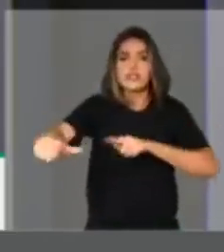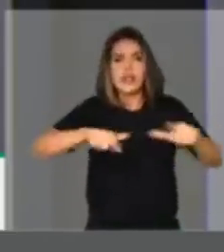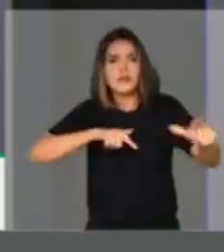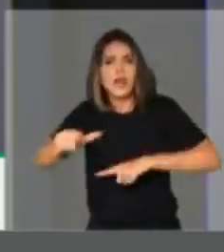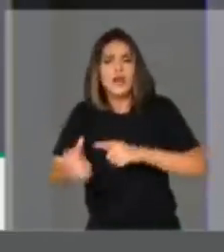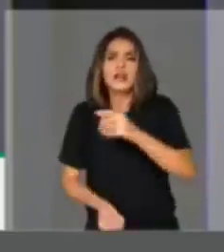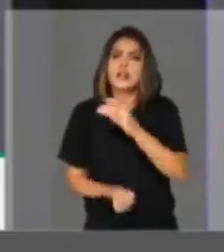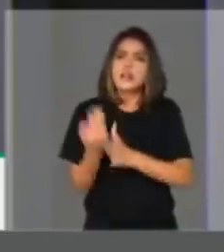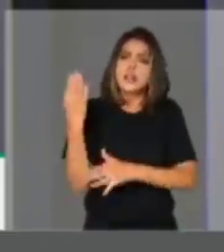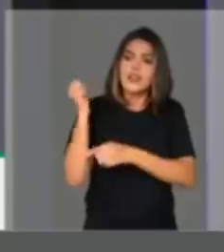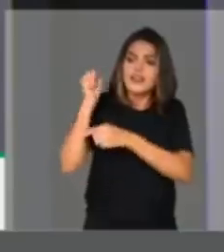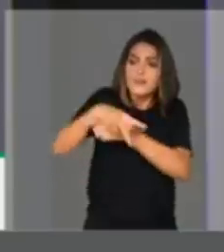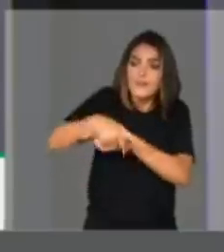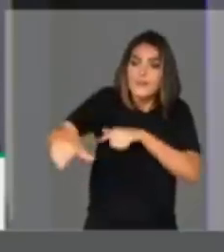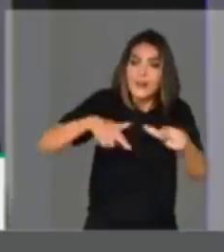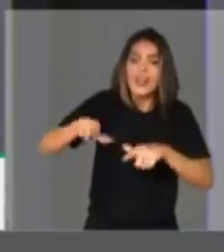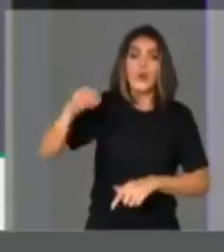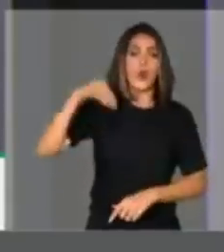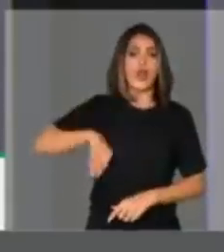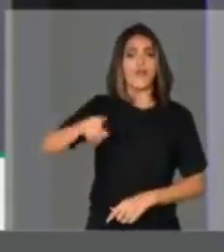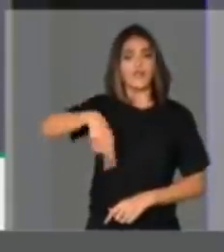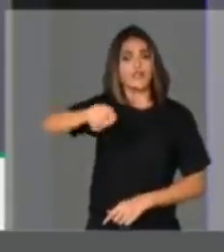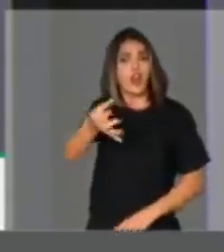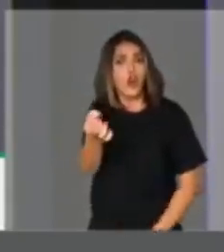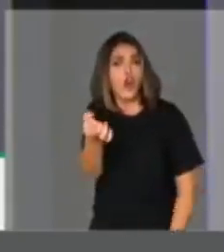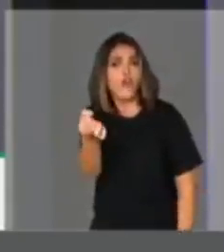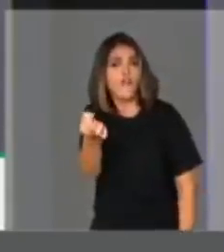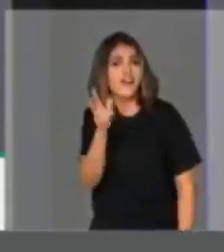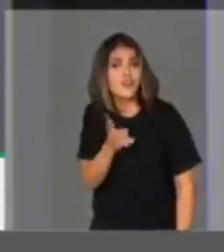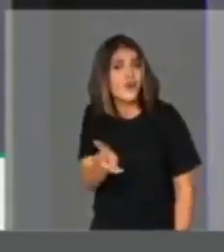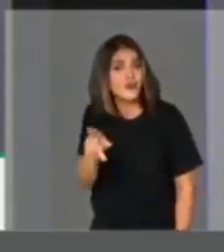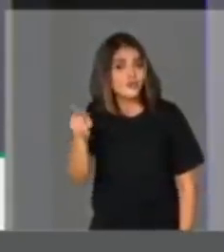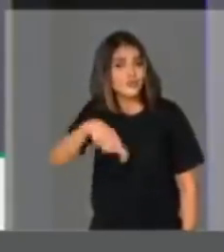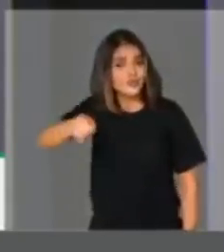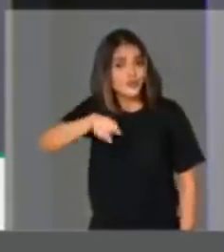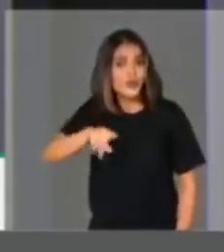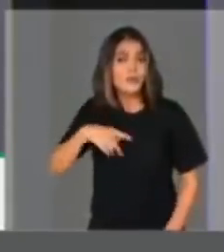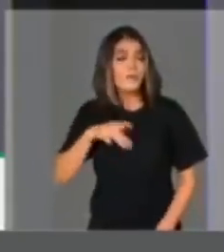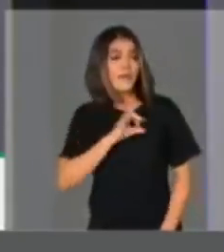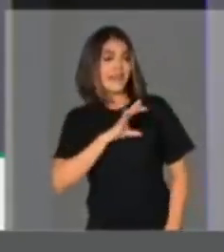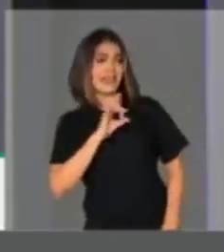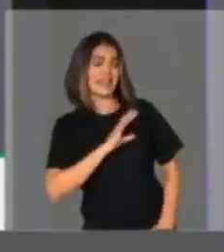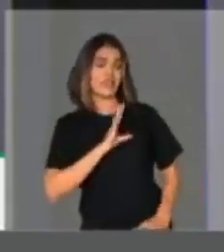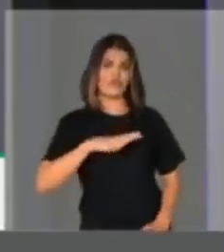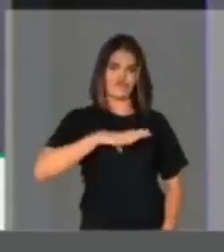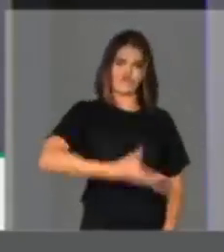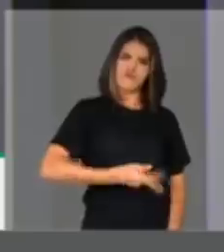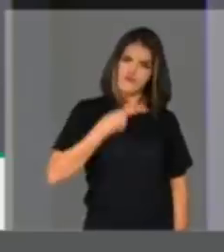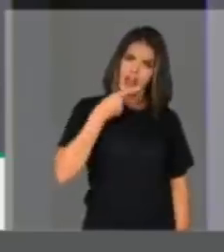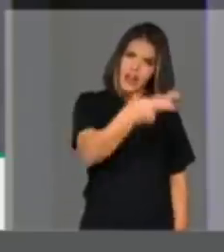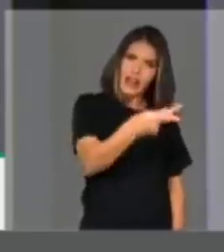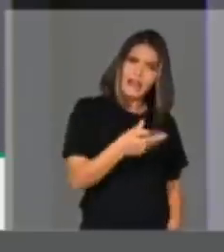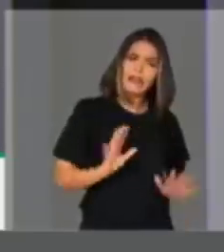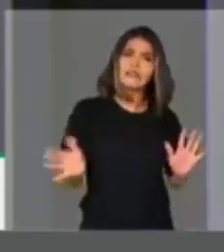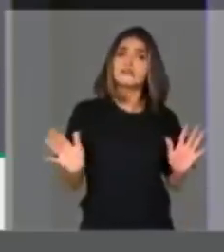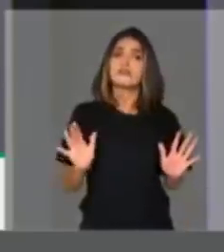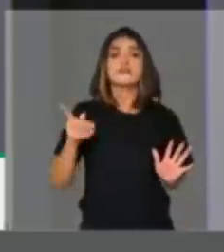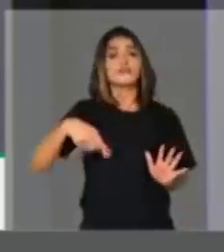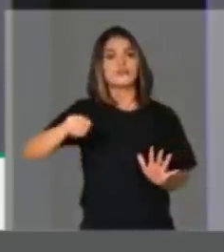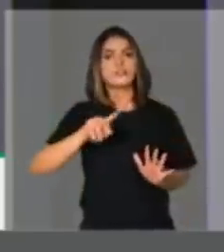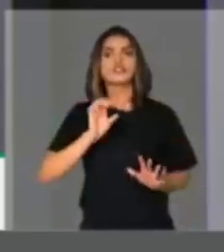que geram emprego e renda, continuarem com essa covardia, com esse medo de se impor,